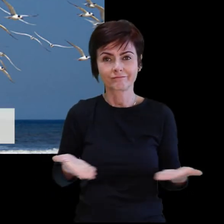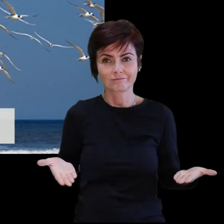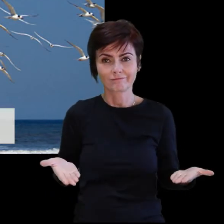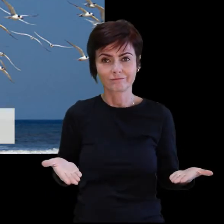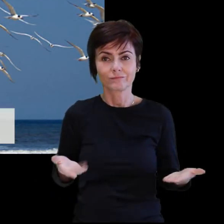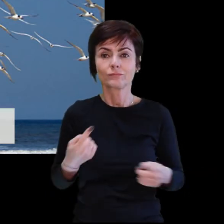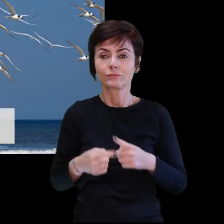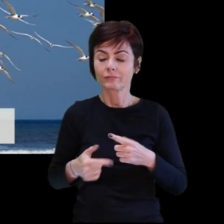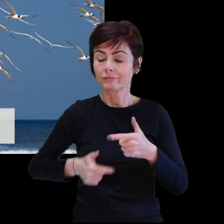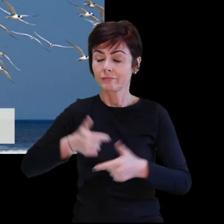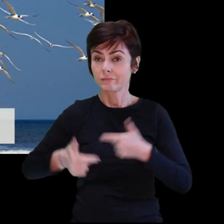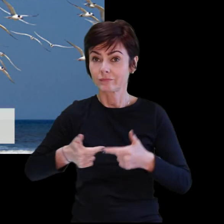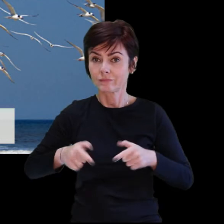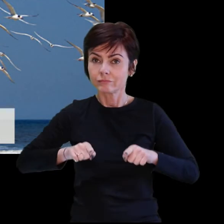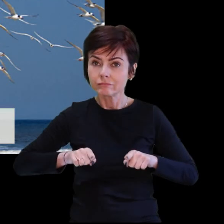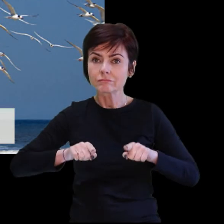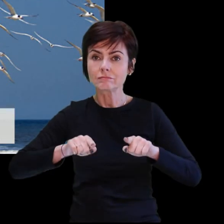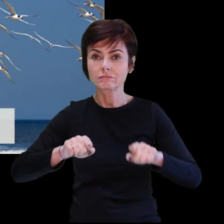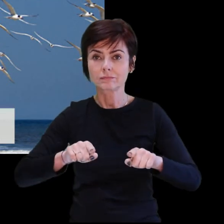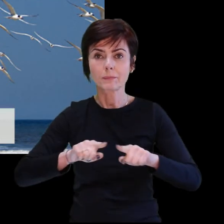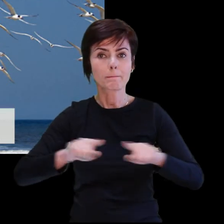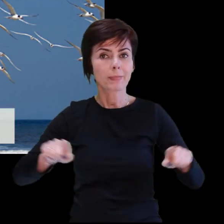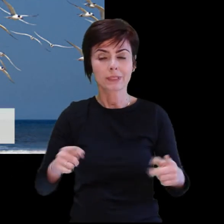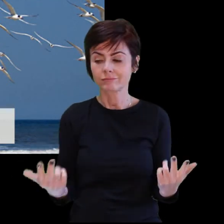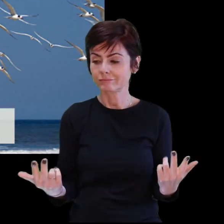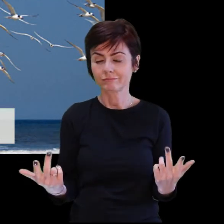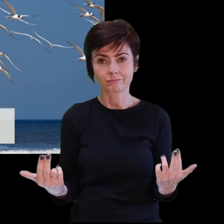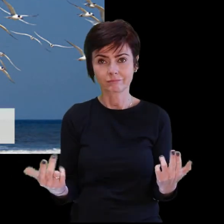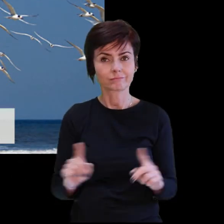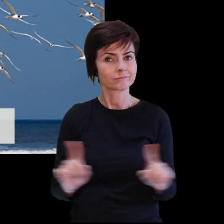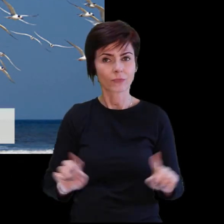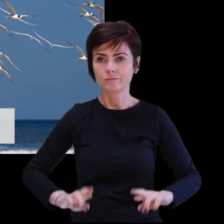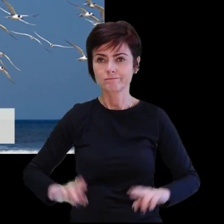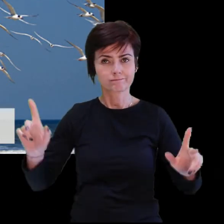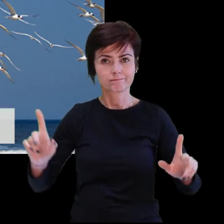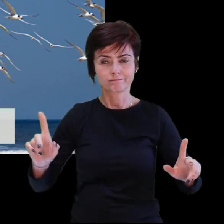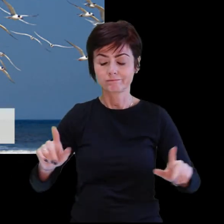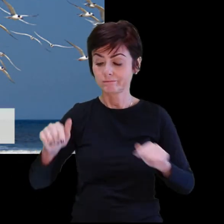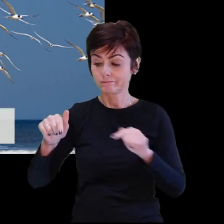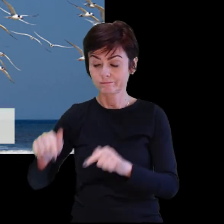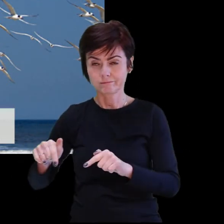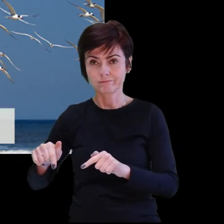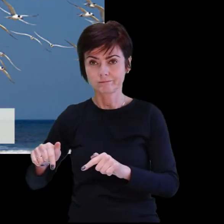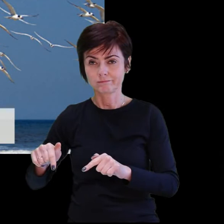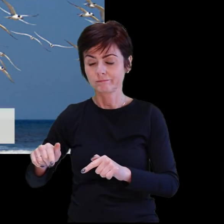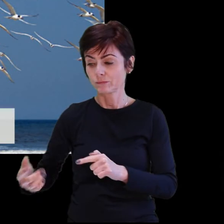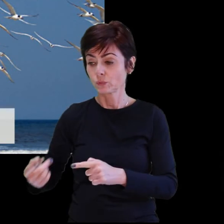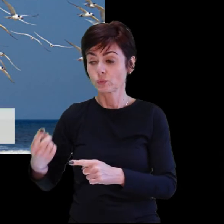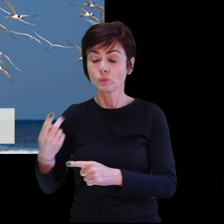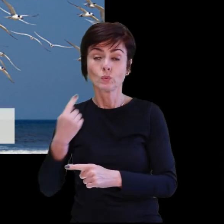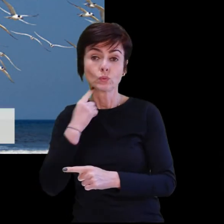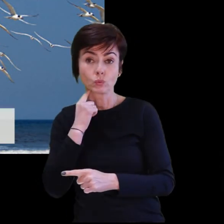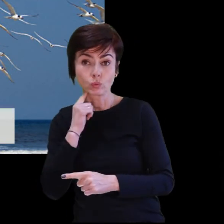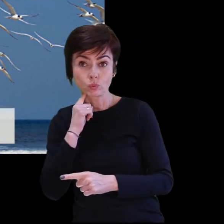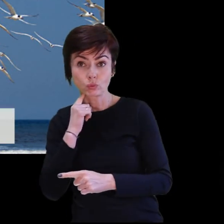chama de bioacumulação. Embora elas trabalhem juntas, elas não são exatamente a mesma coisa. A bioacumulação é quando a